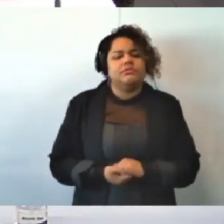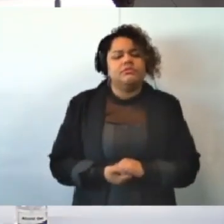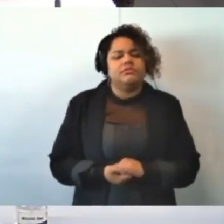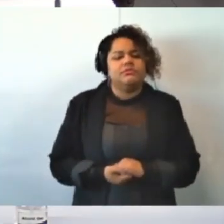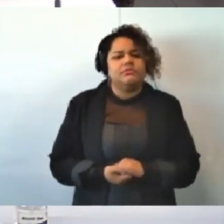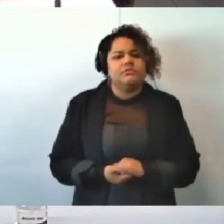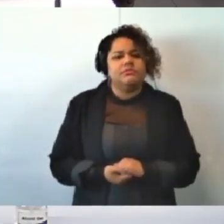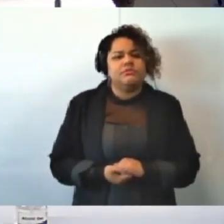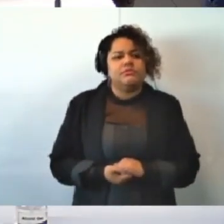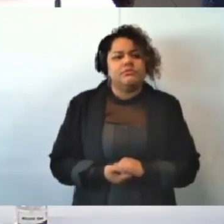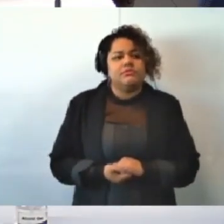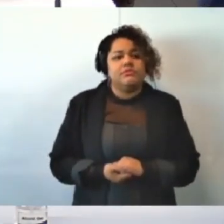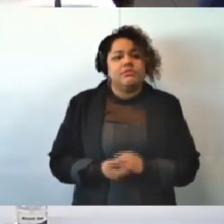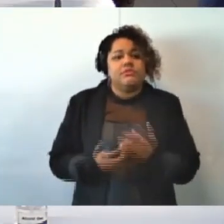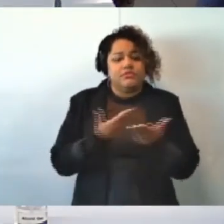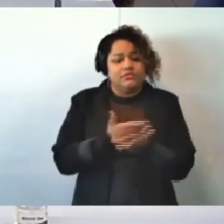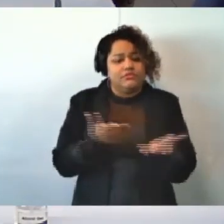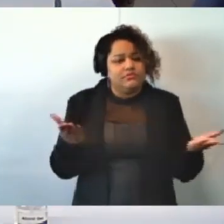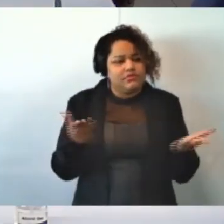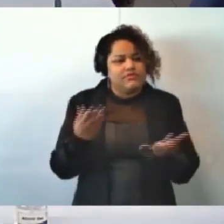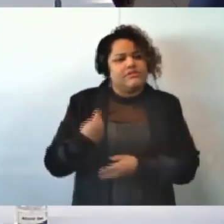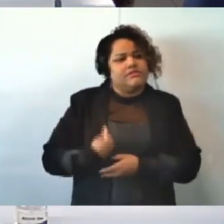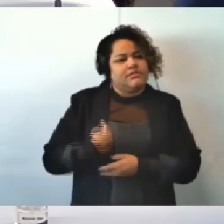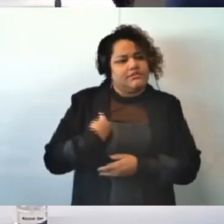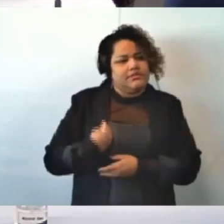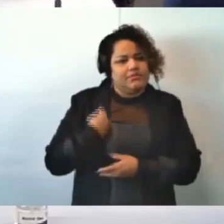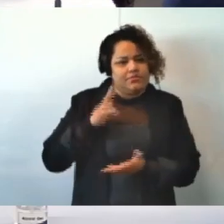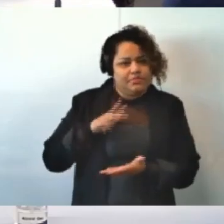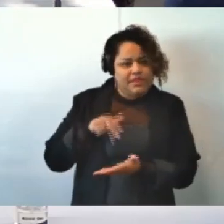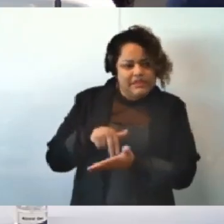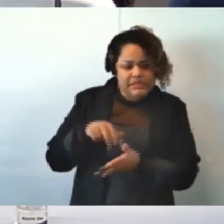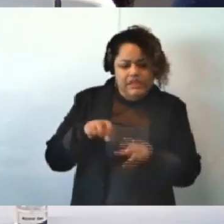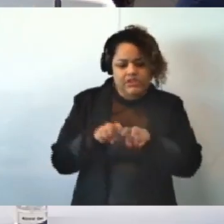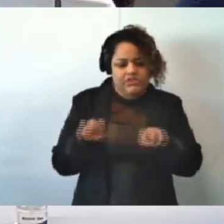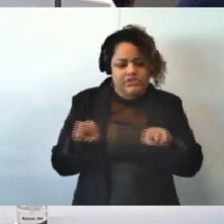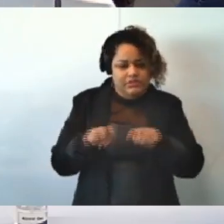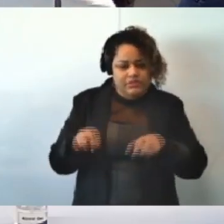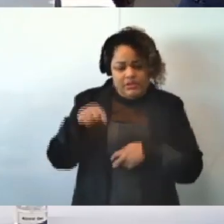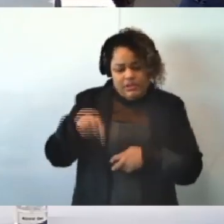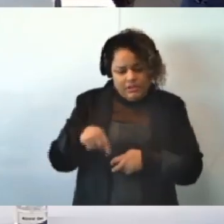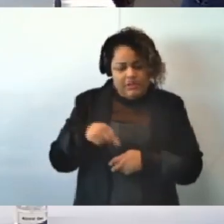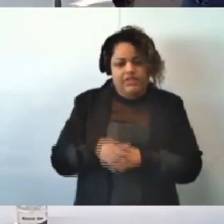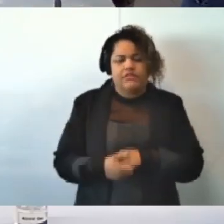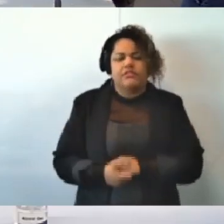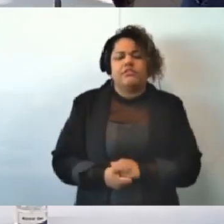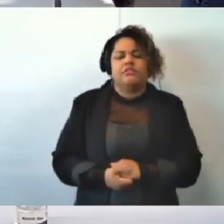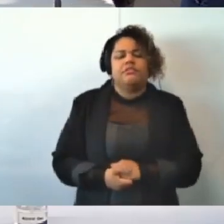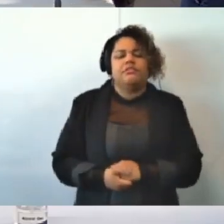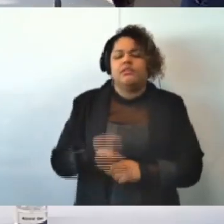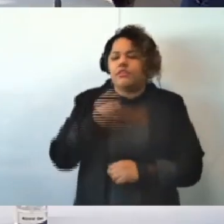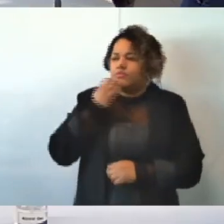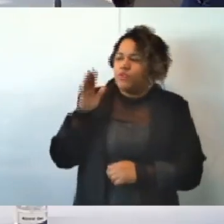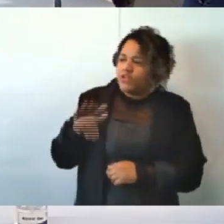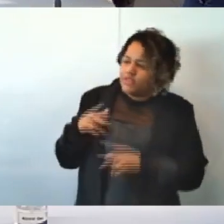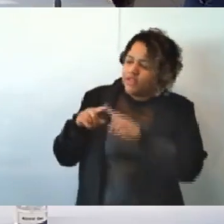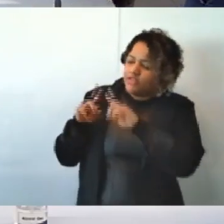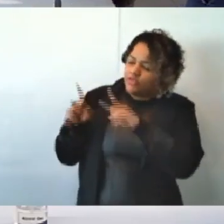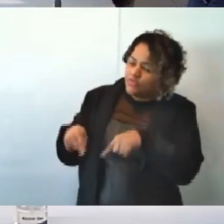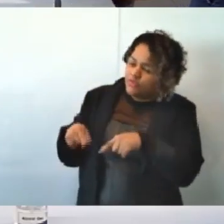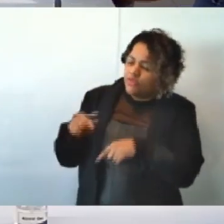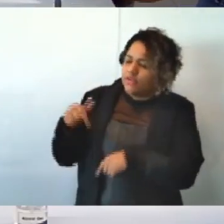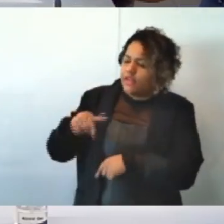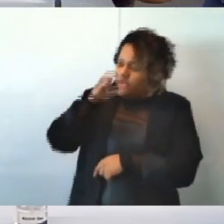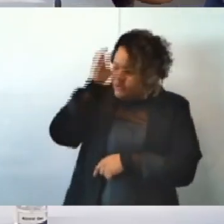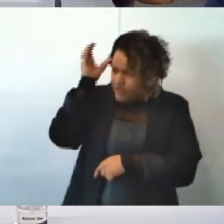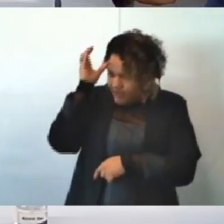todos que estão presentes conosco aqui no plenário, boa tarde aqui aos nossos funcionários da Câmara, boa tarde a você que se encontra de